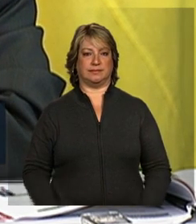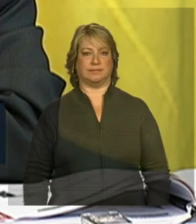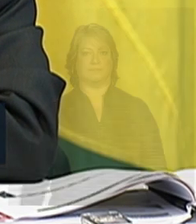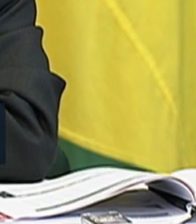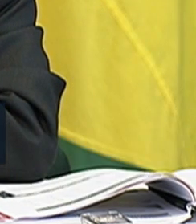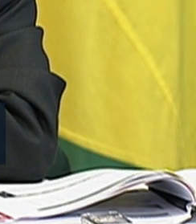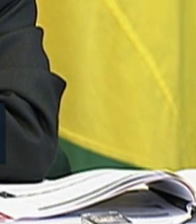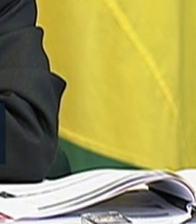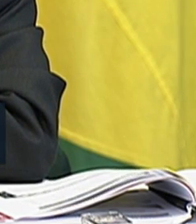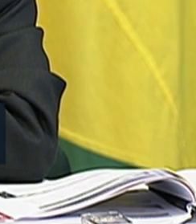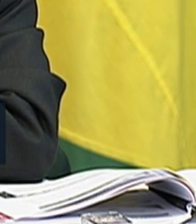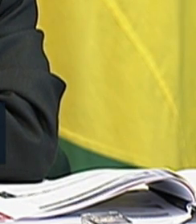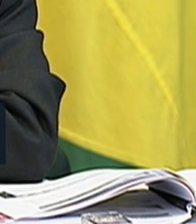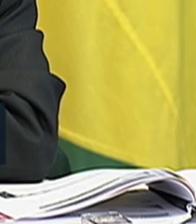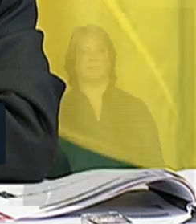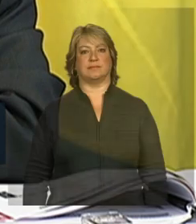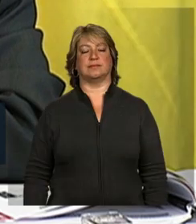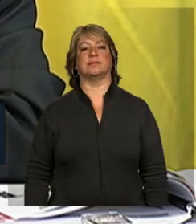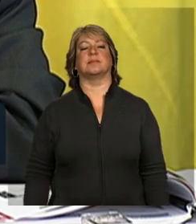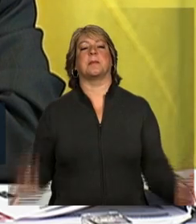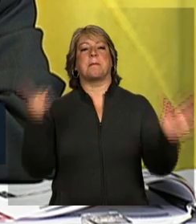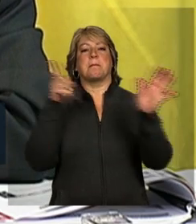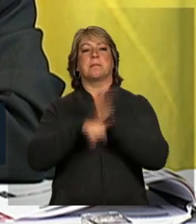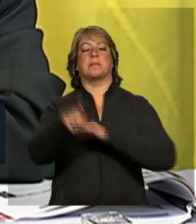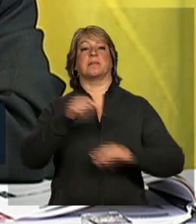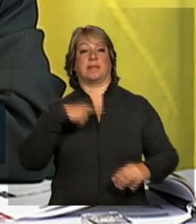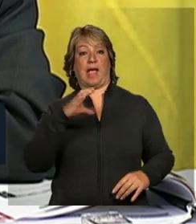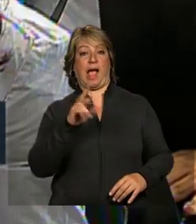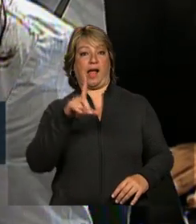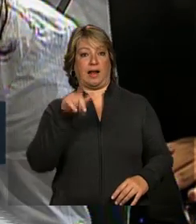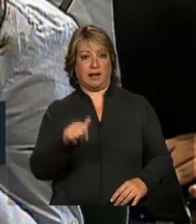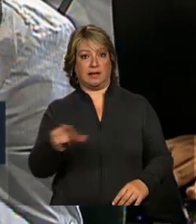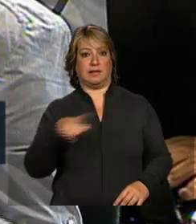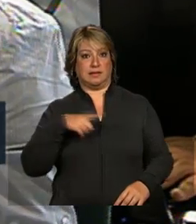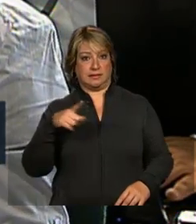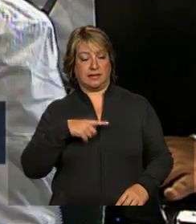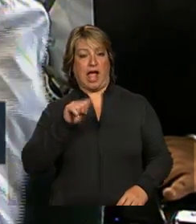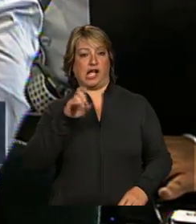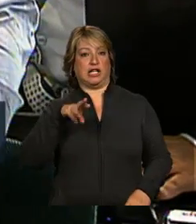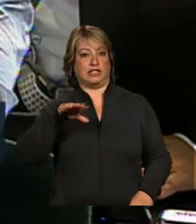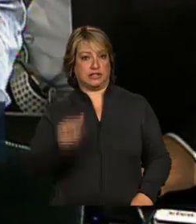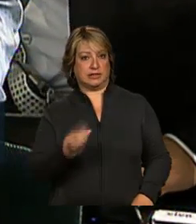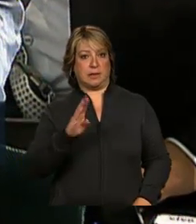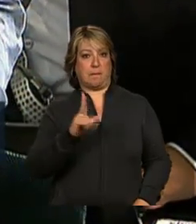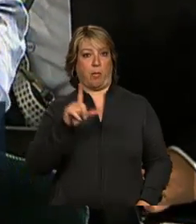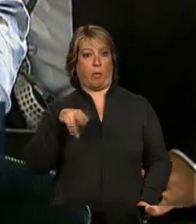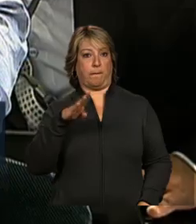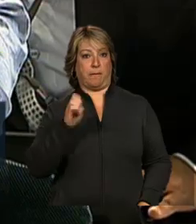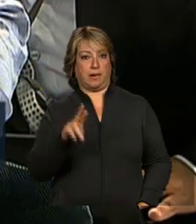Brasil pergunta agora Ministro Ministro repórter da agência Bloomberg eh só alguns pontos para